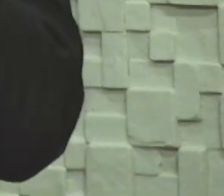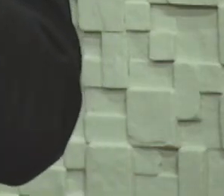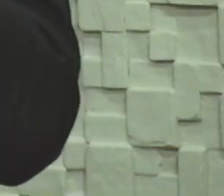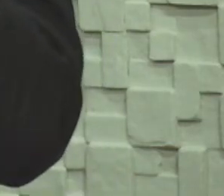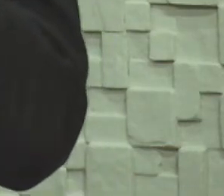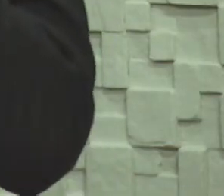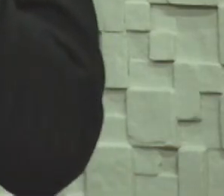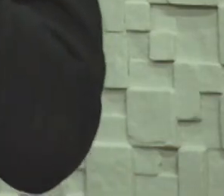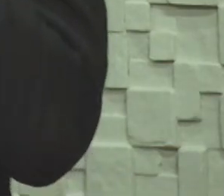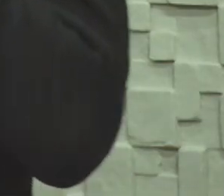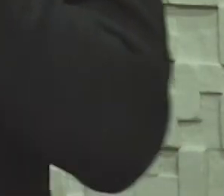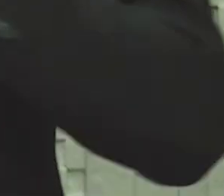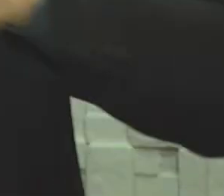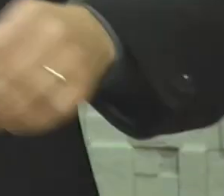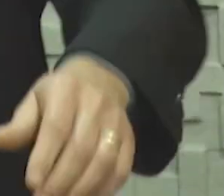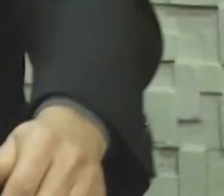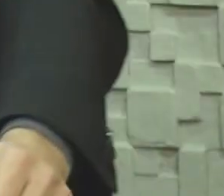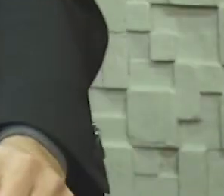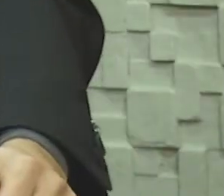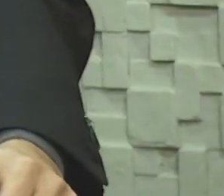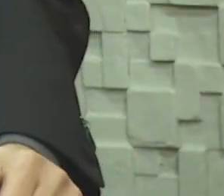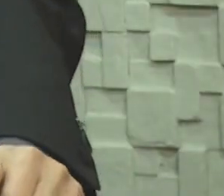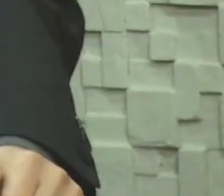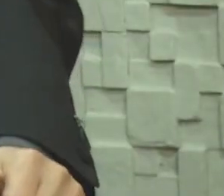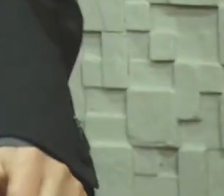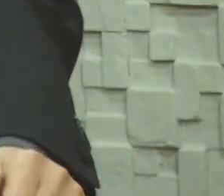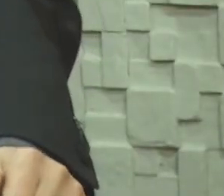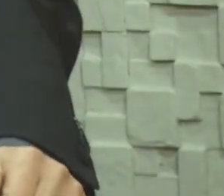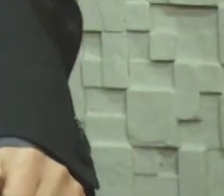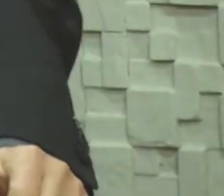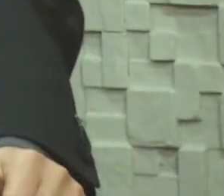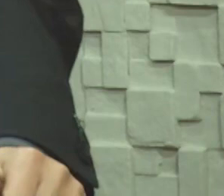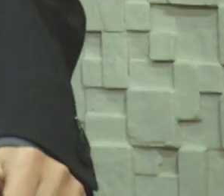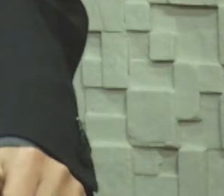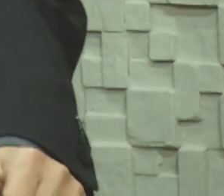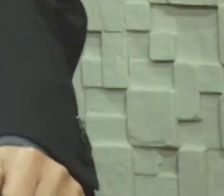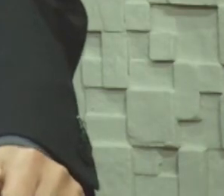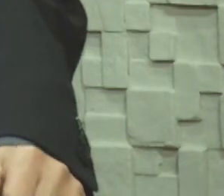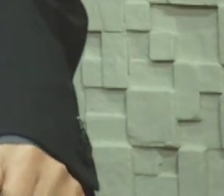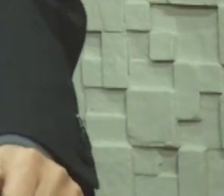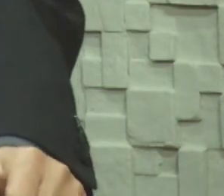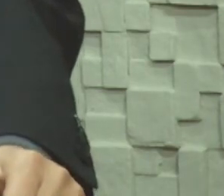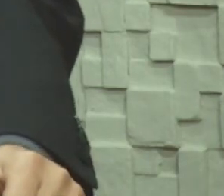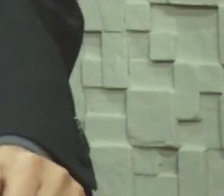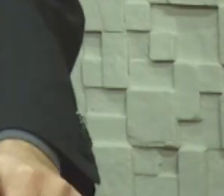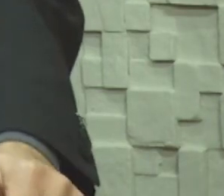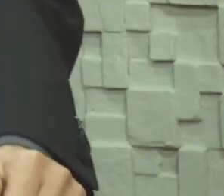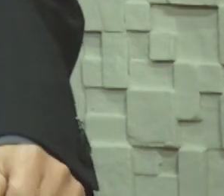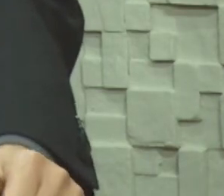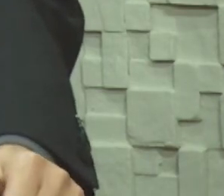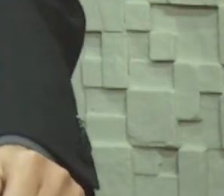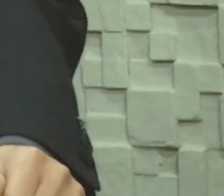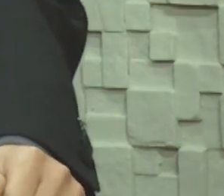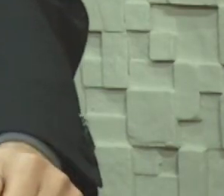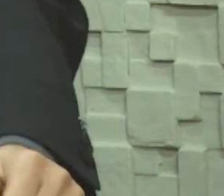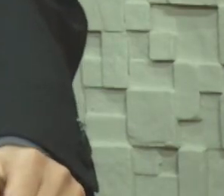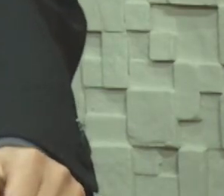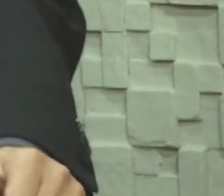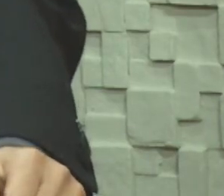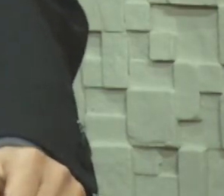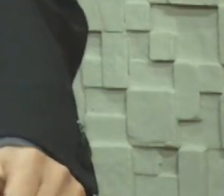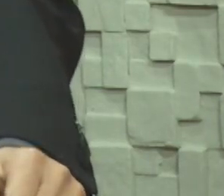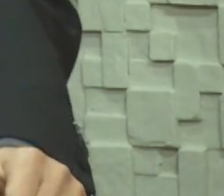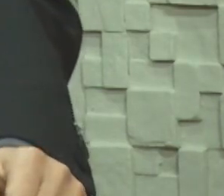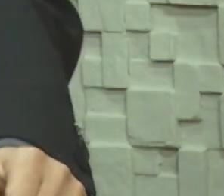apenadas nós temos ali aquele grande presídio na região de Porto Alegre e de